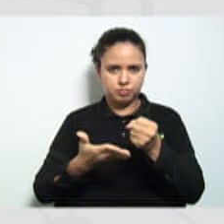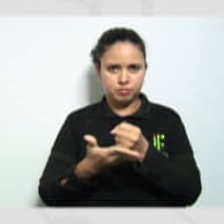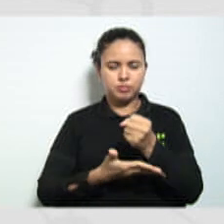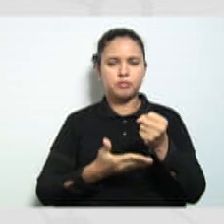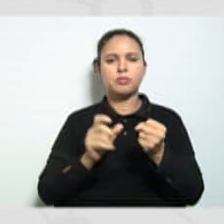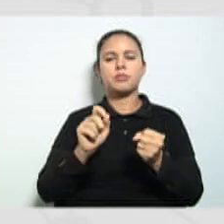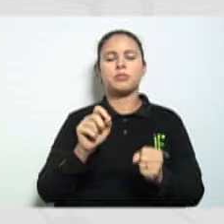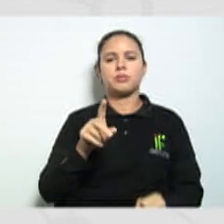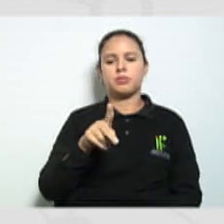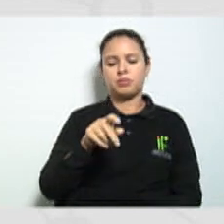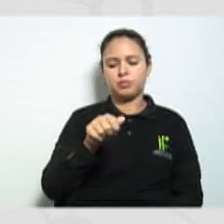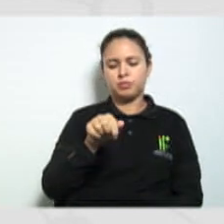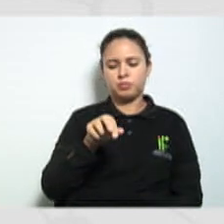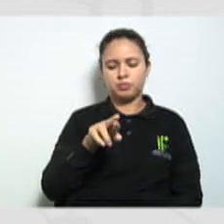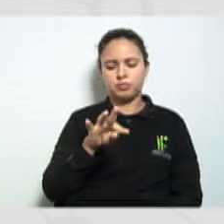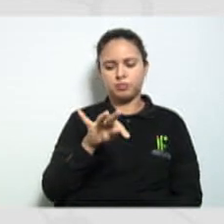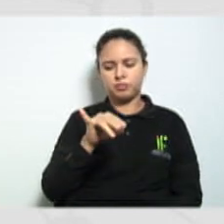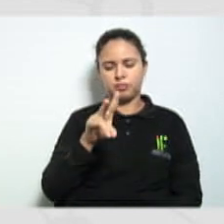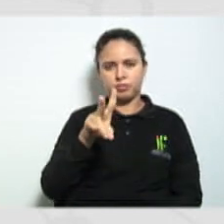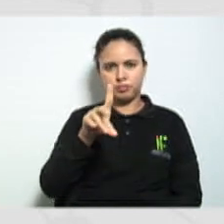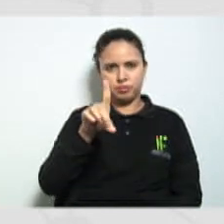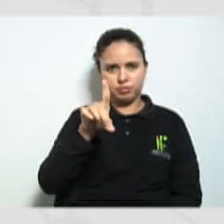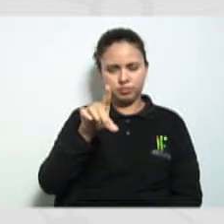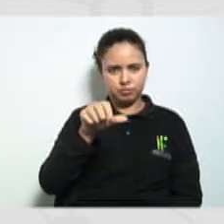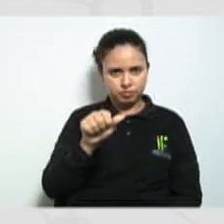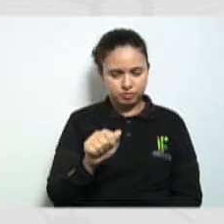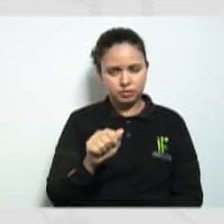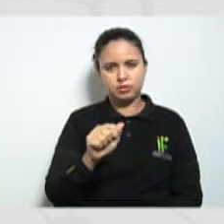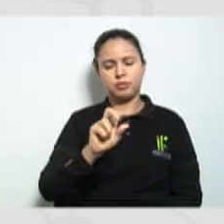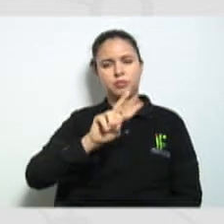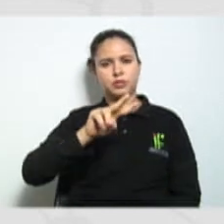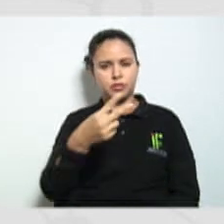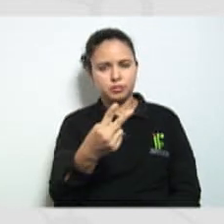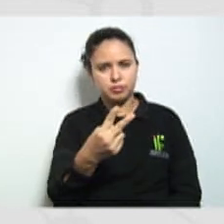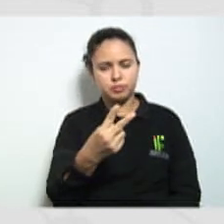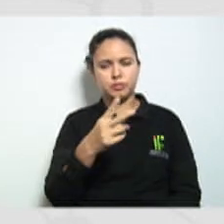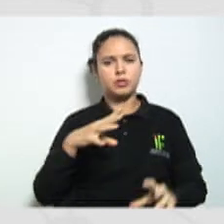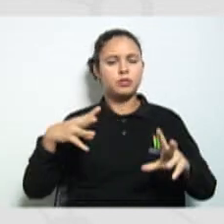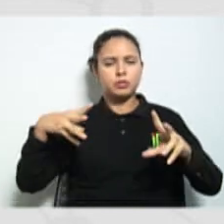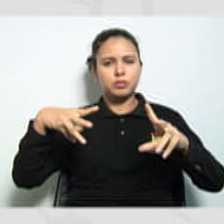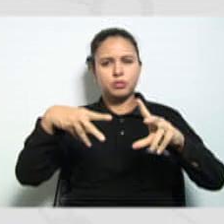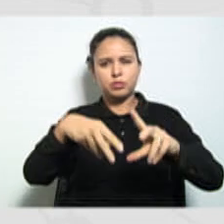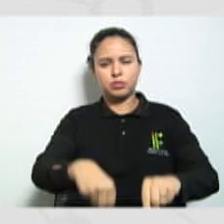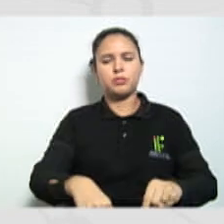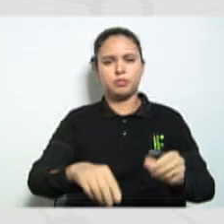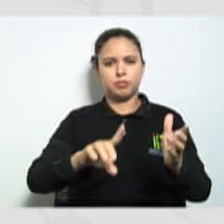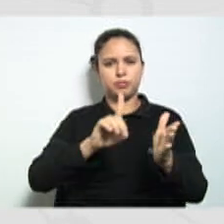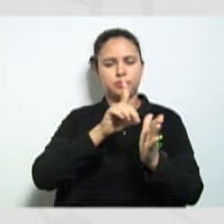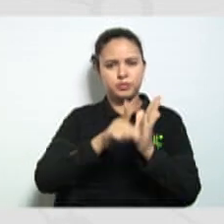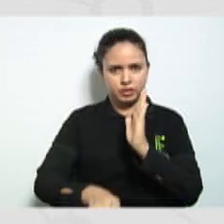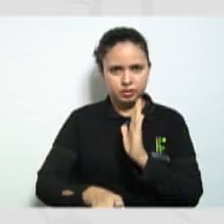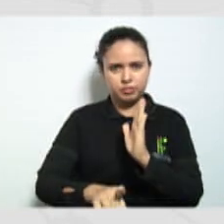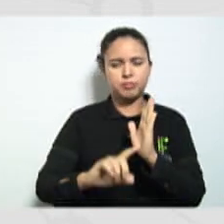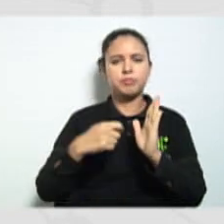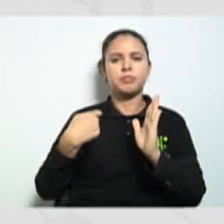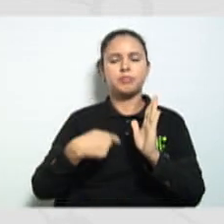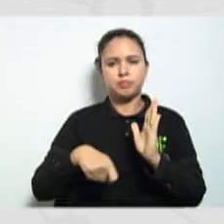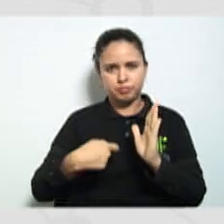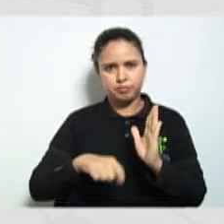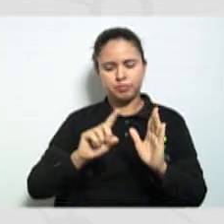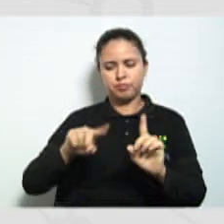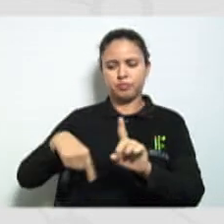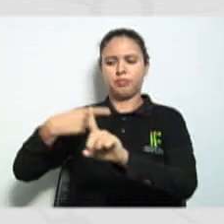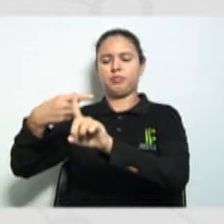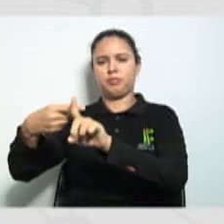dobradas, segundo o qual todo débito deve, concomitantemente, ser correspondido por um crédito de igual valor. Ok,